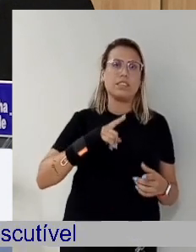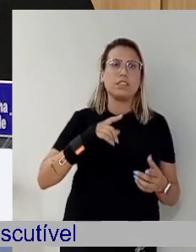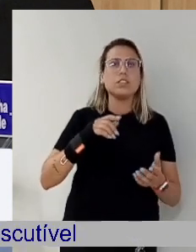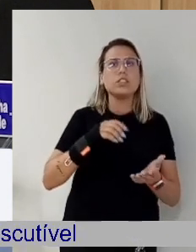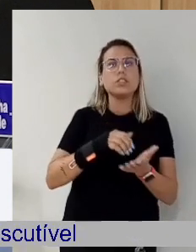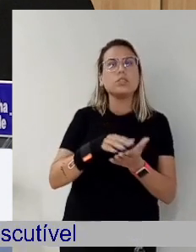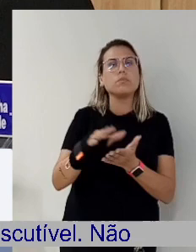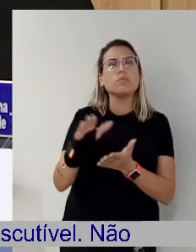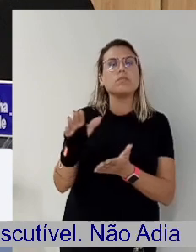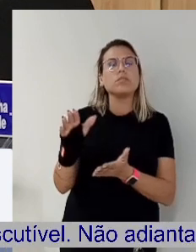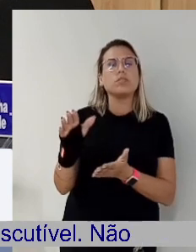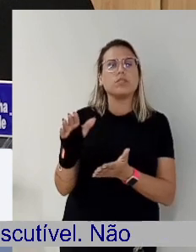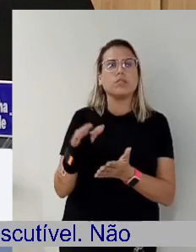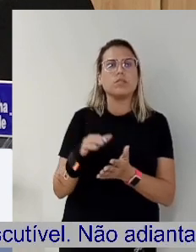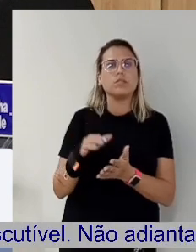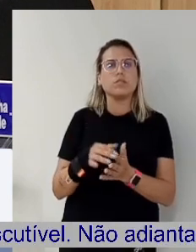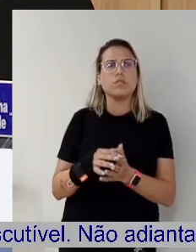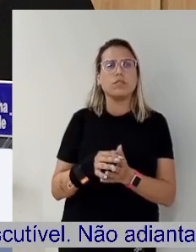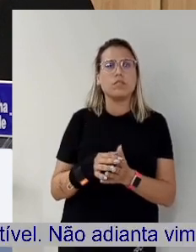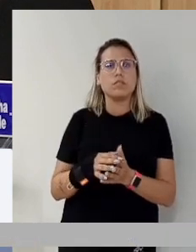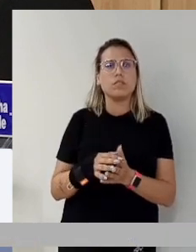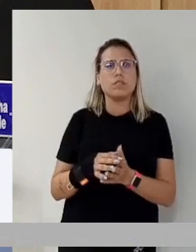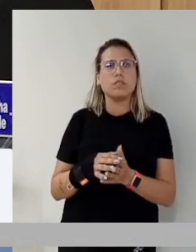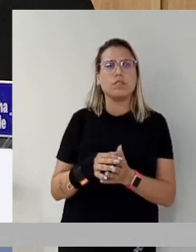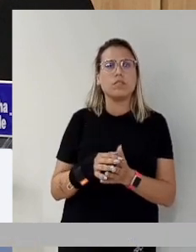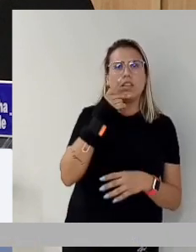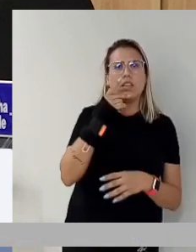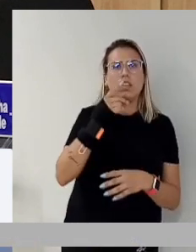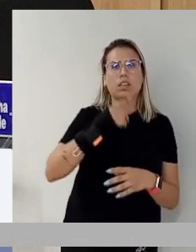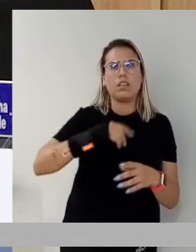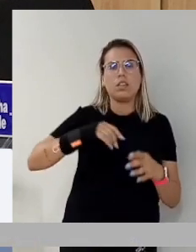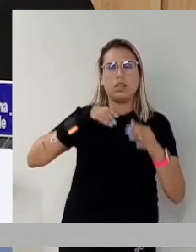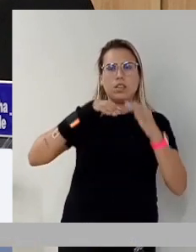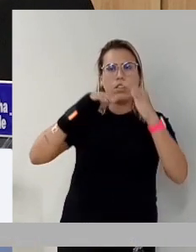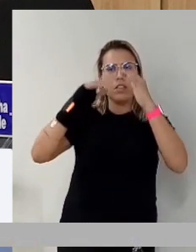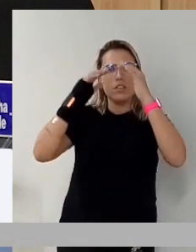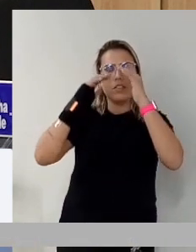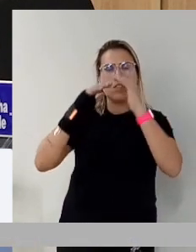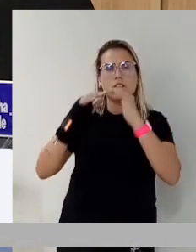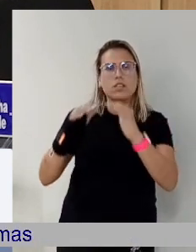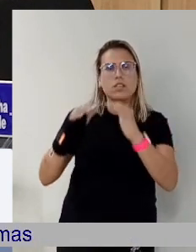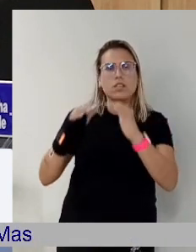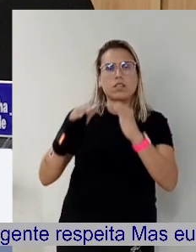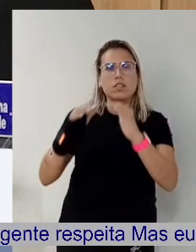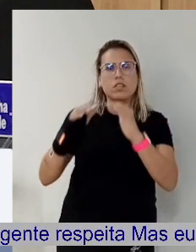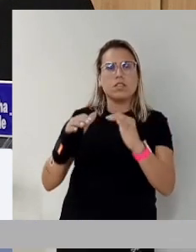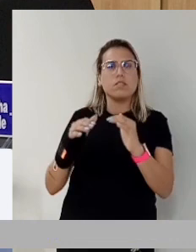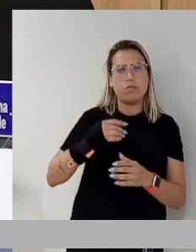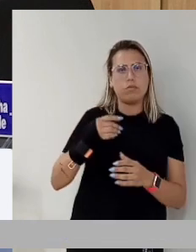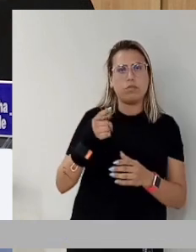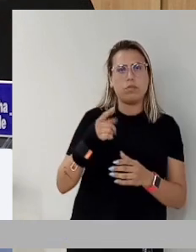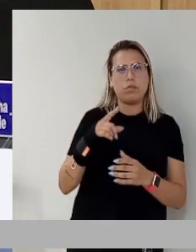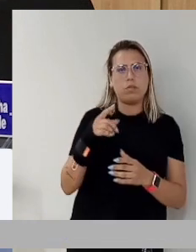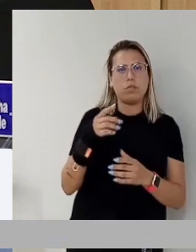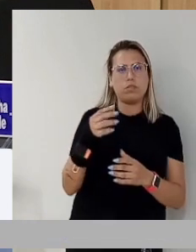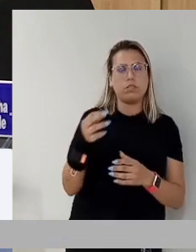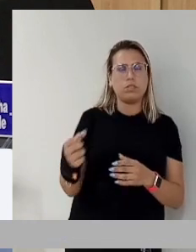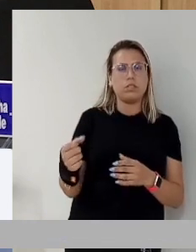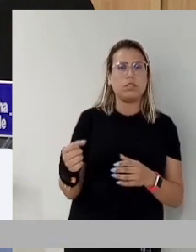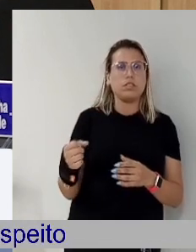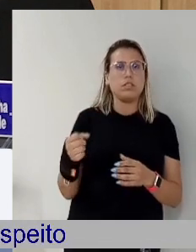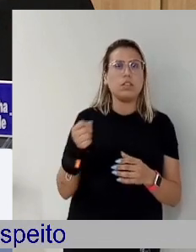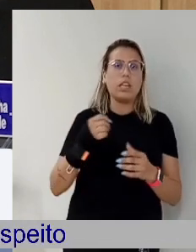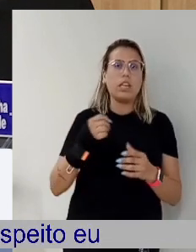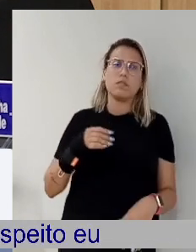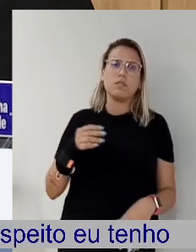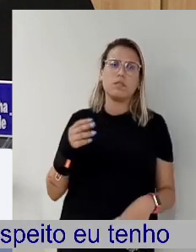não adianta vir com argumentos que a gente respeita Mas eu particularmente não aceito eu respeito eu